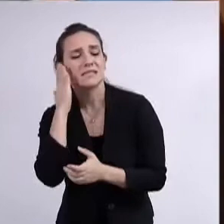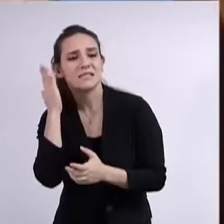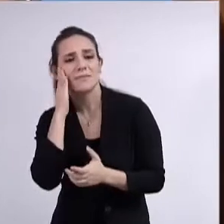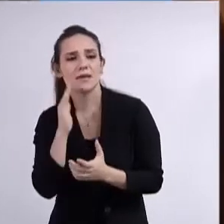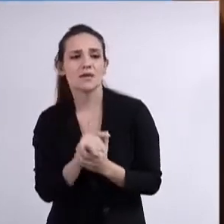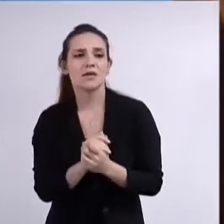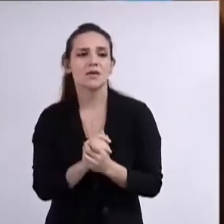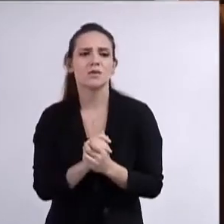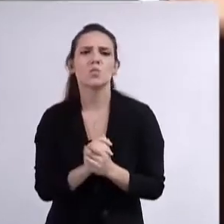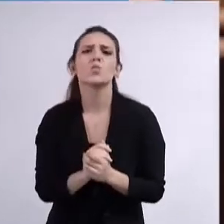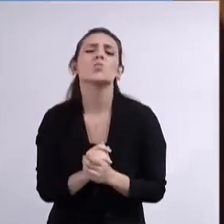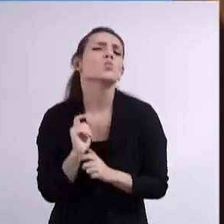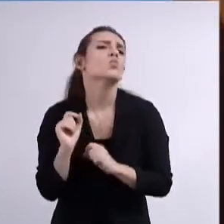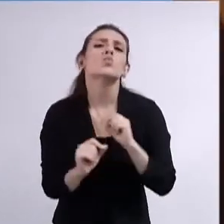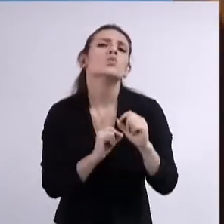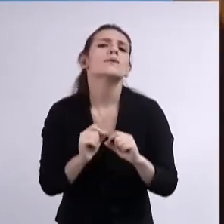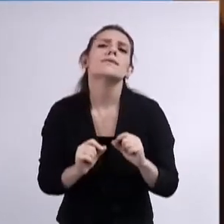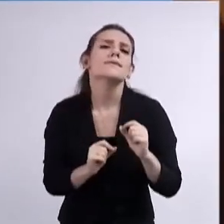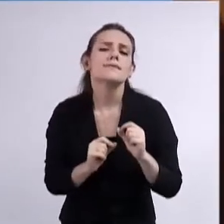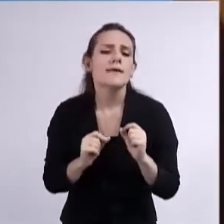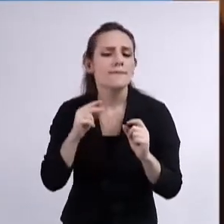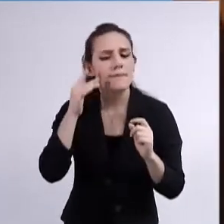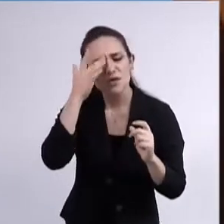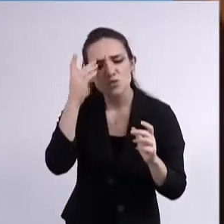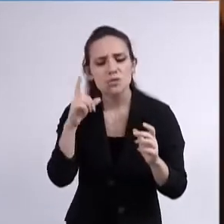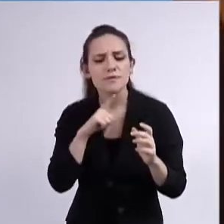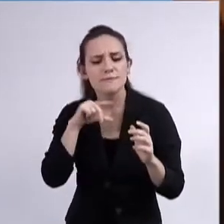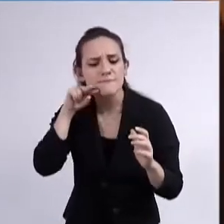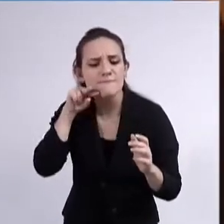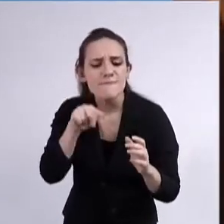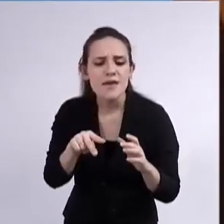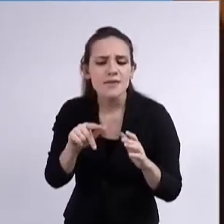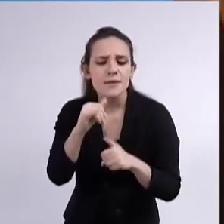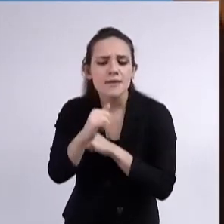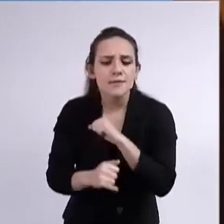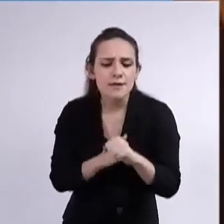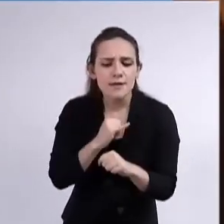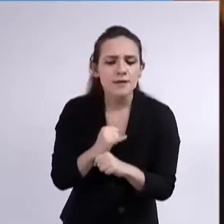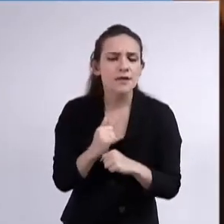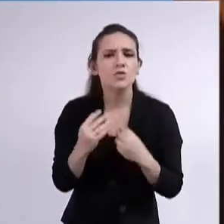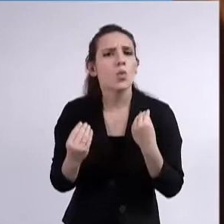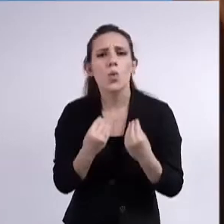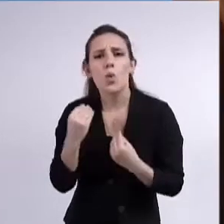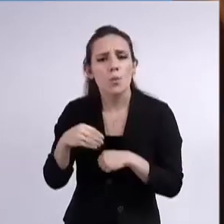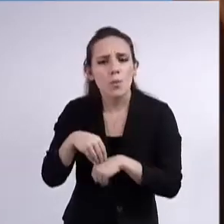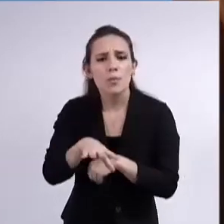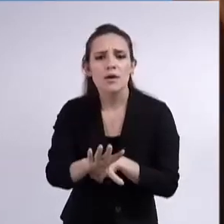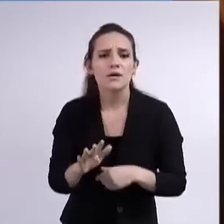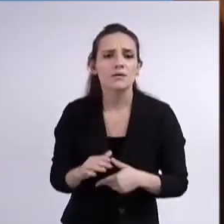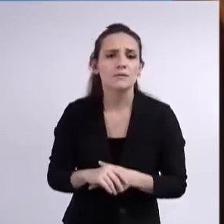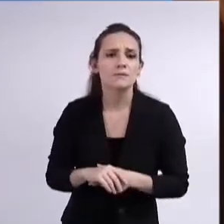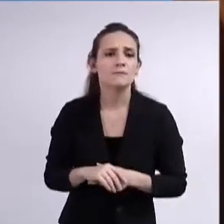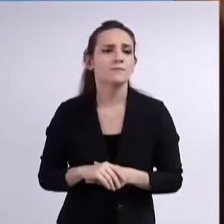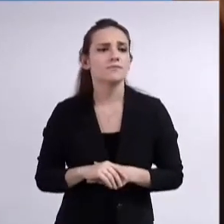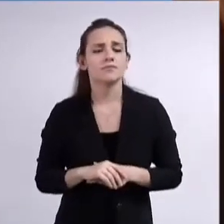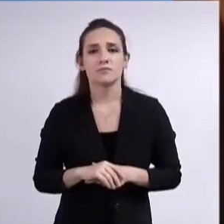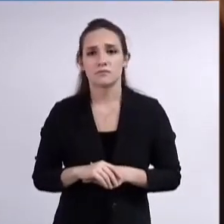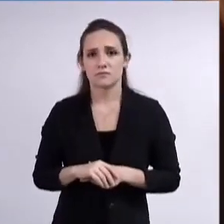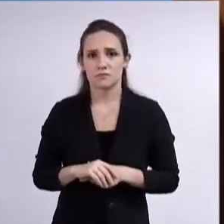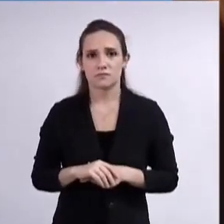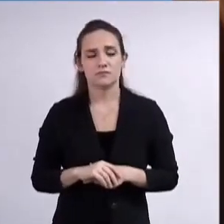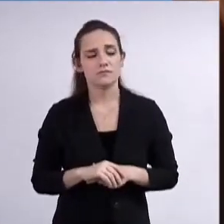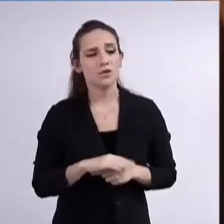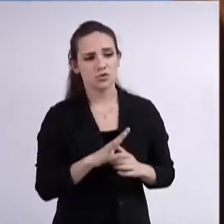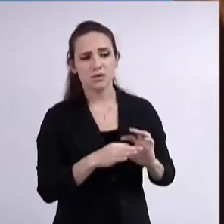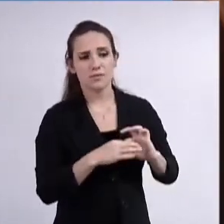conteúdo, esse alimento que está sendo dado ao seu filho cada vez mais precoce. Então, esses exemplos, eu já considerei, esses